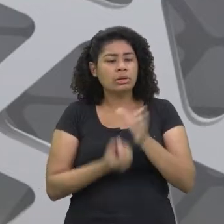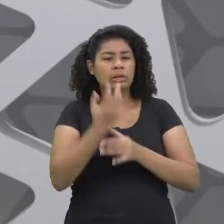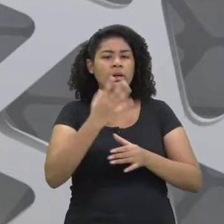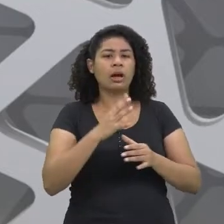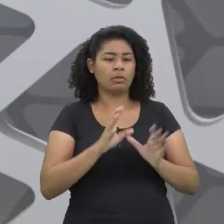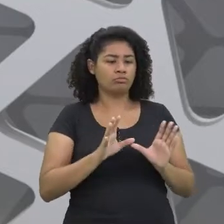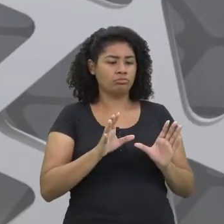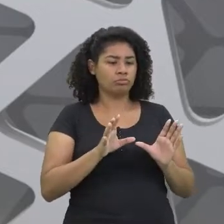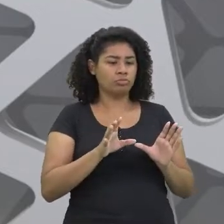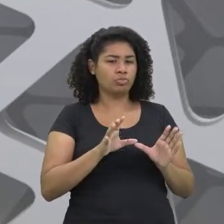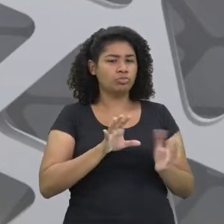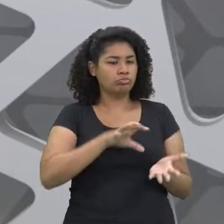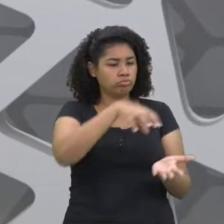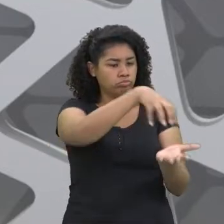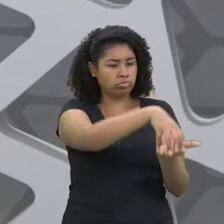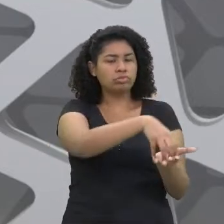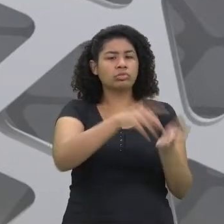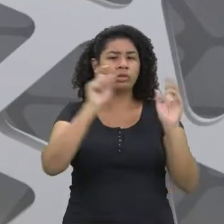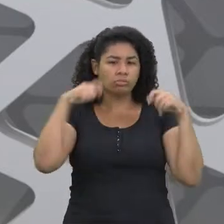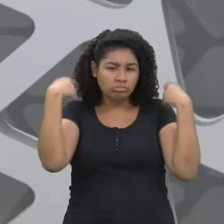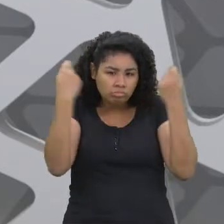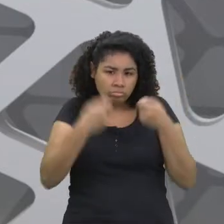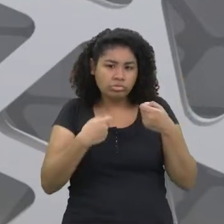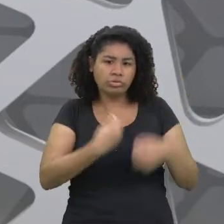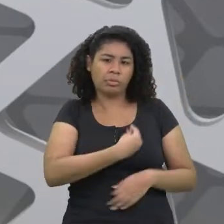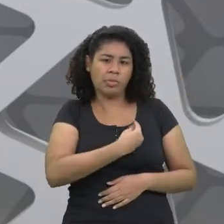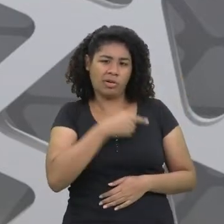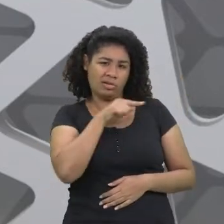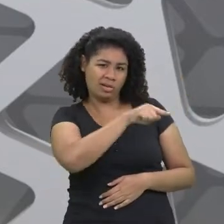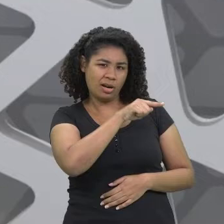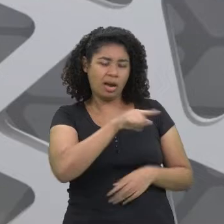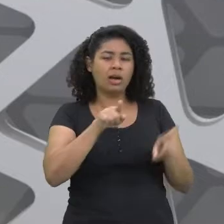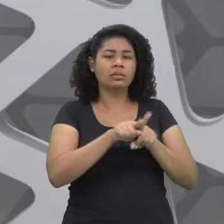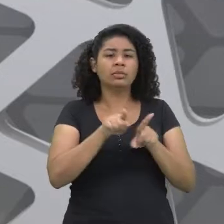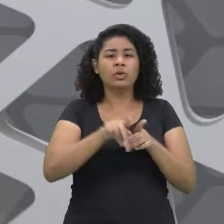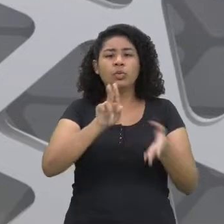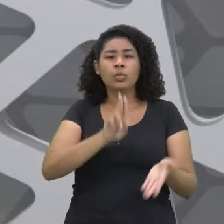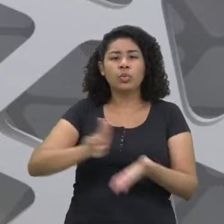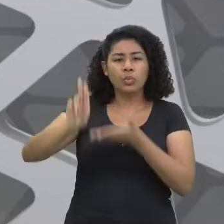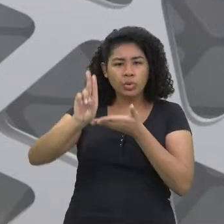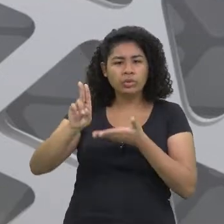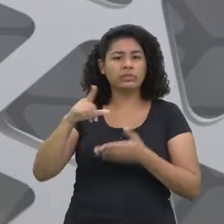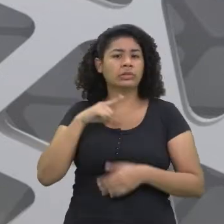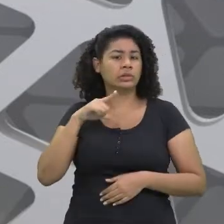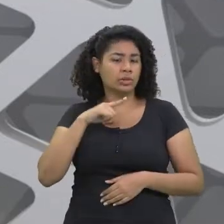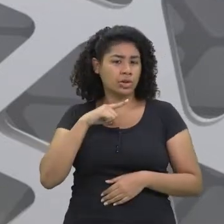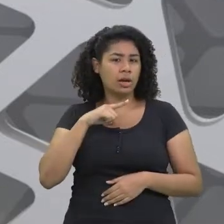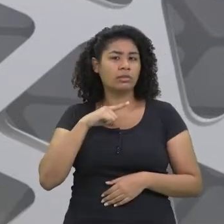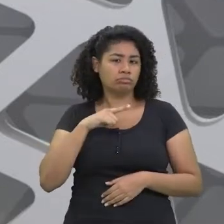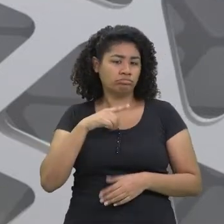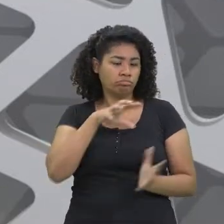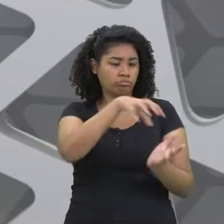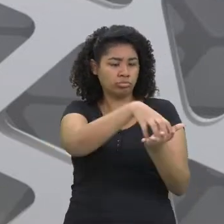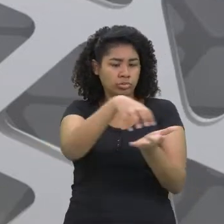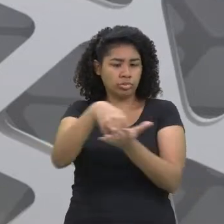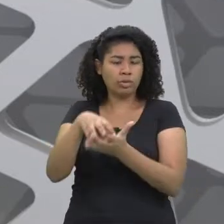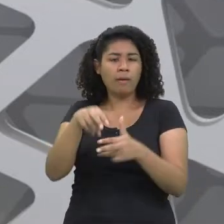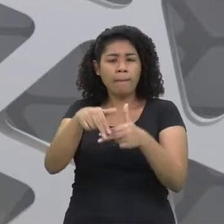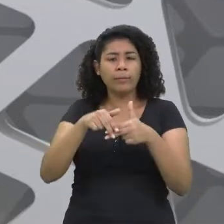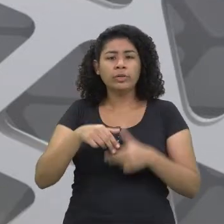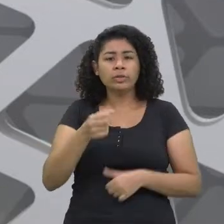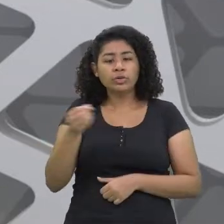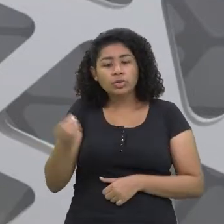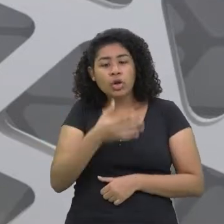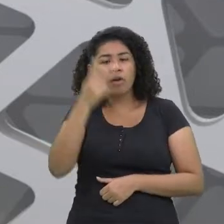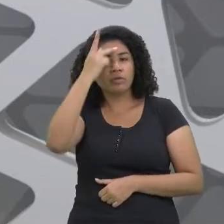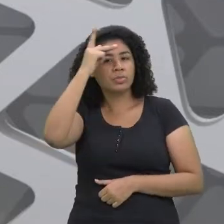de universidades, né, e das universidades que ficavam de fato ali ligadas aos mosteiros católicos, que vão surgir novos pensadores,